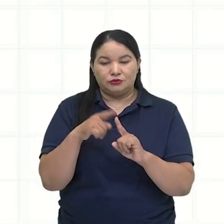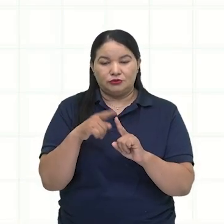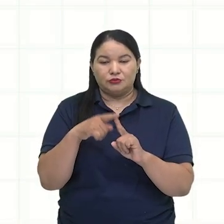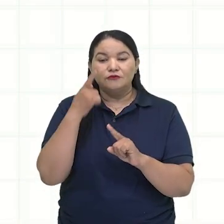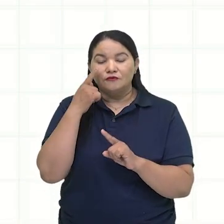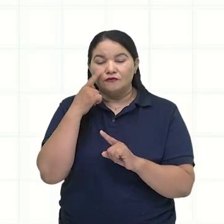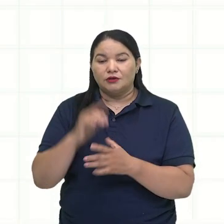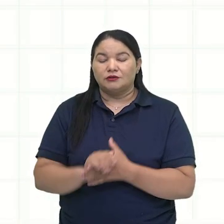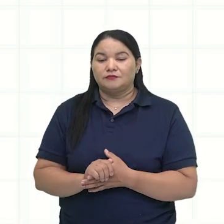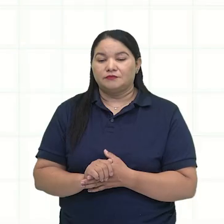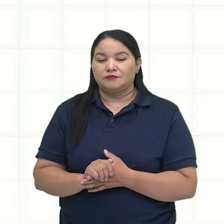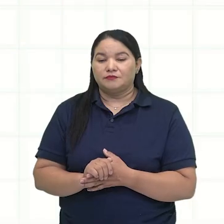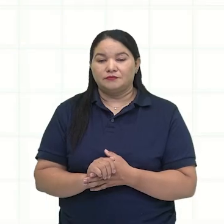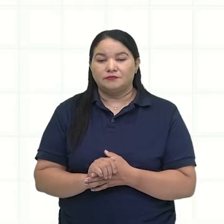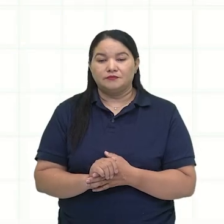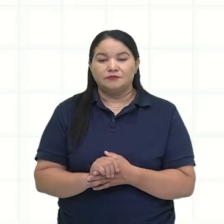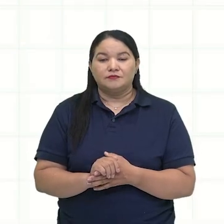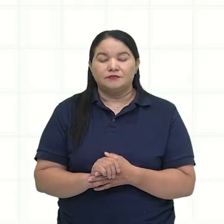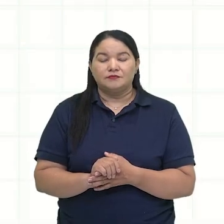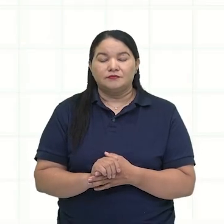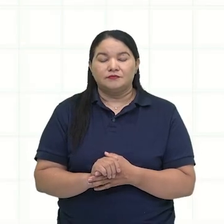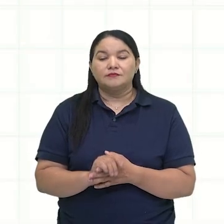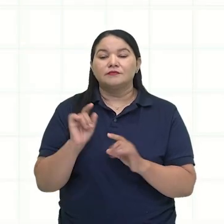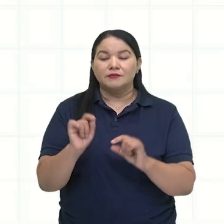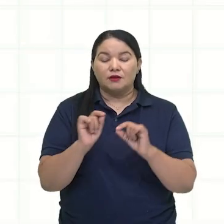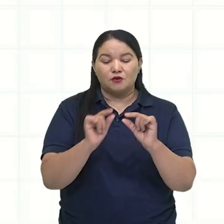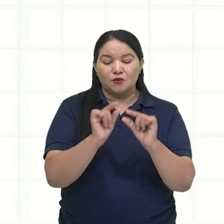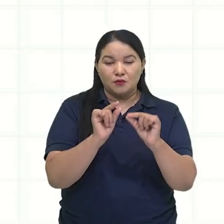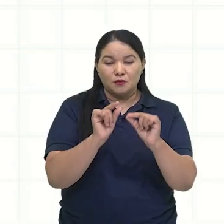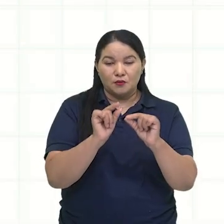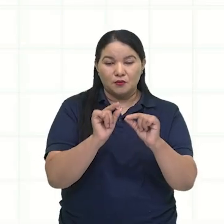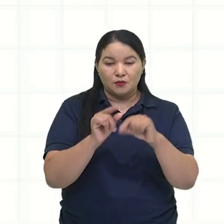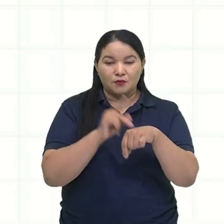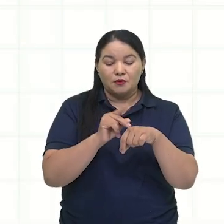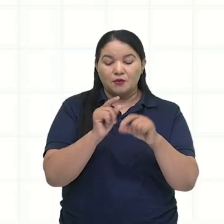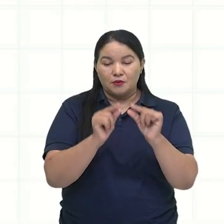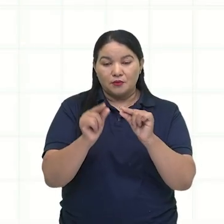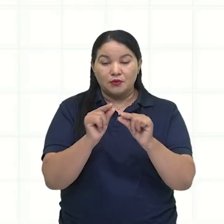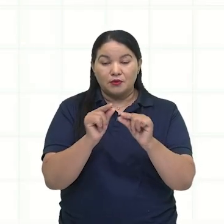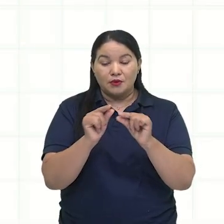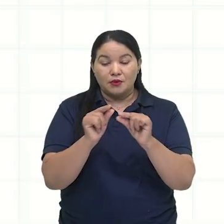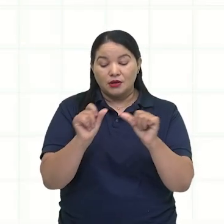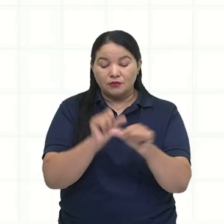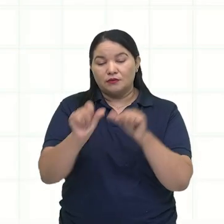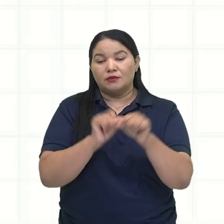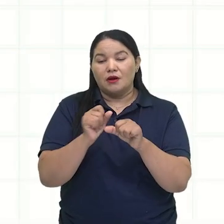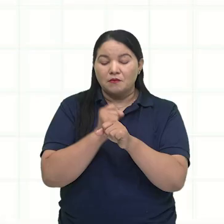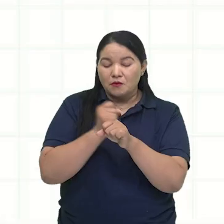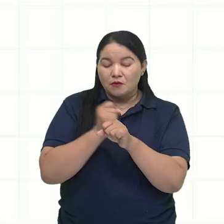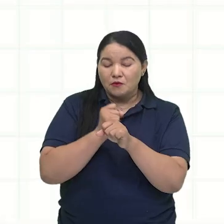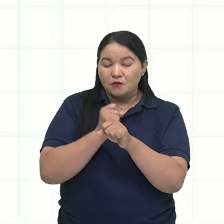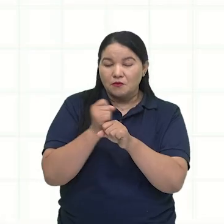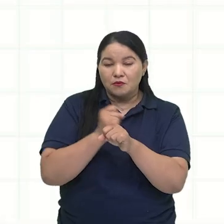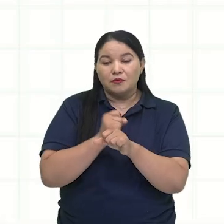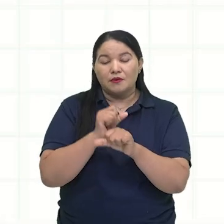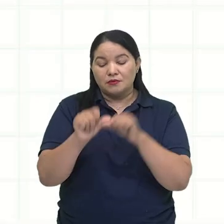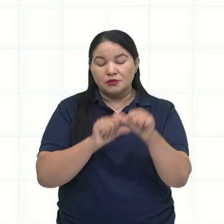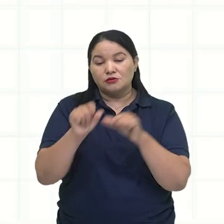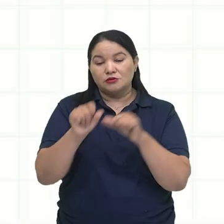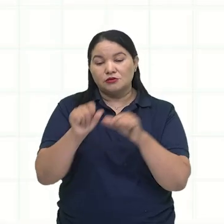gneiss. Novamente, o que faz uma rocha se transformar em outra é através